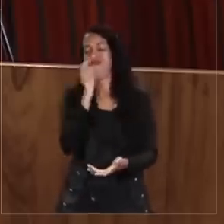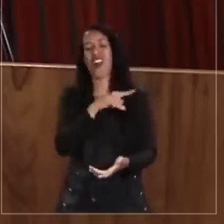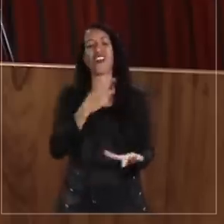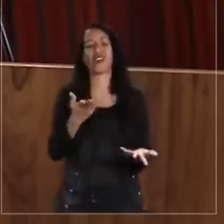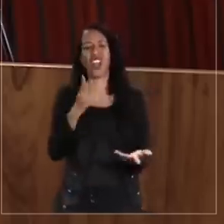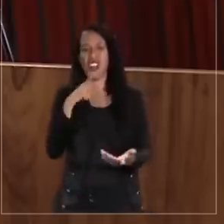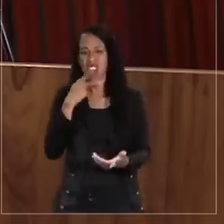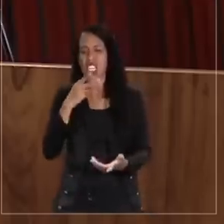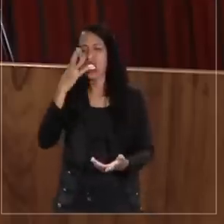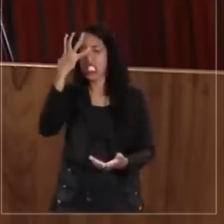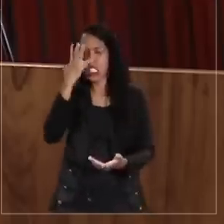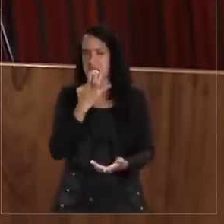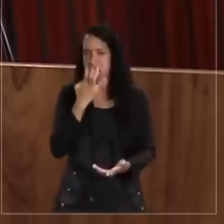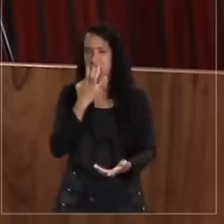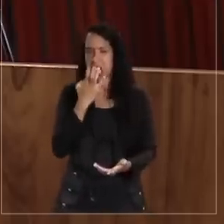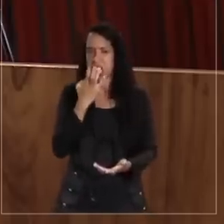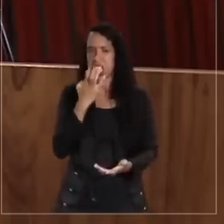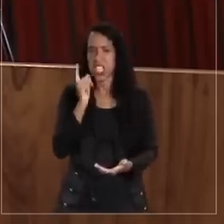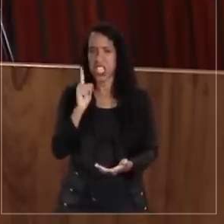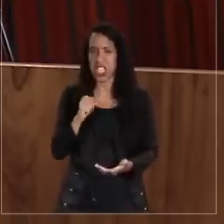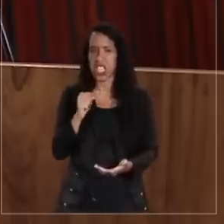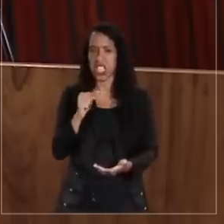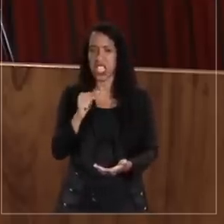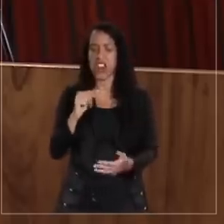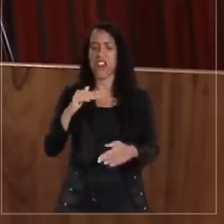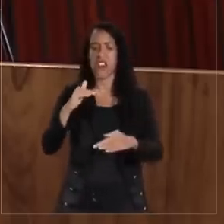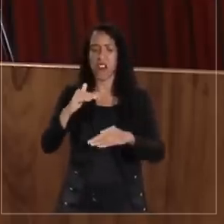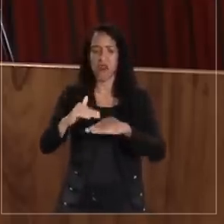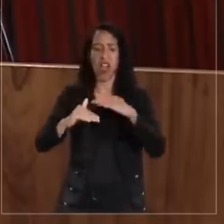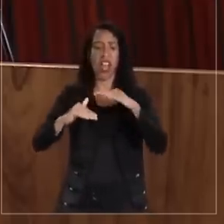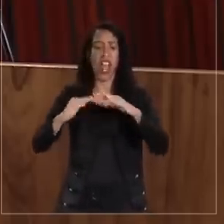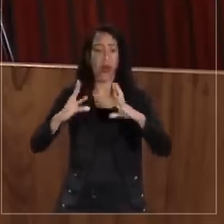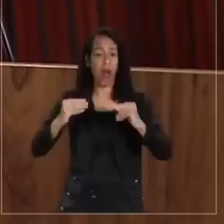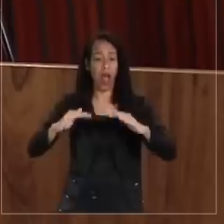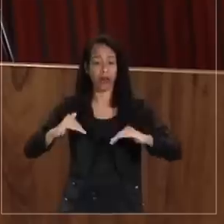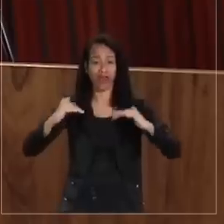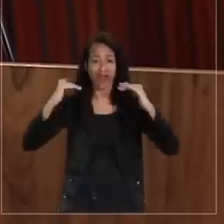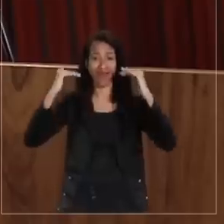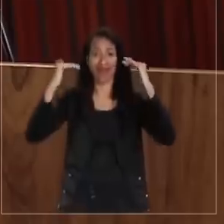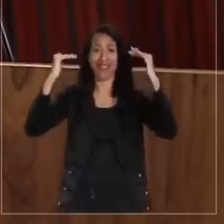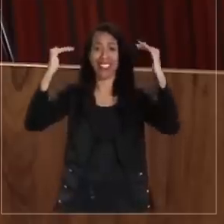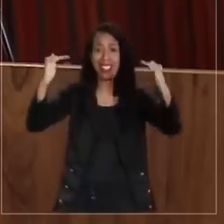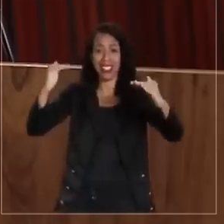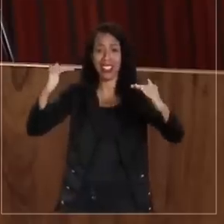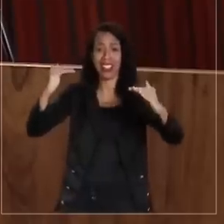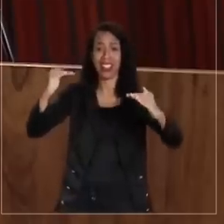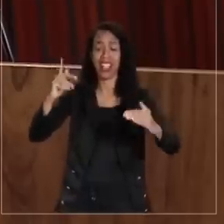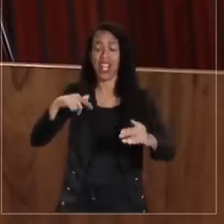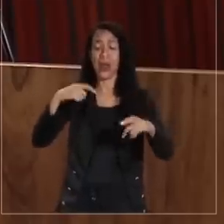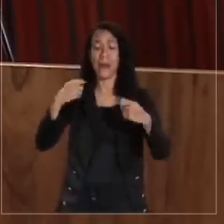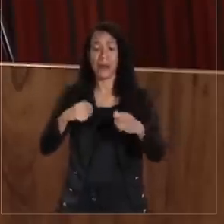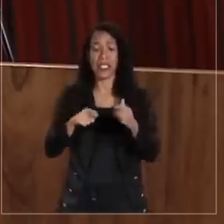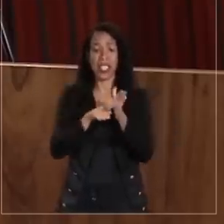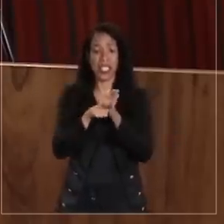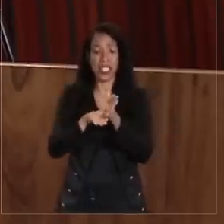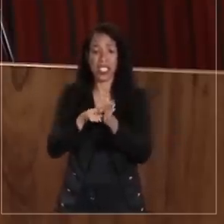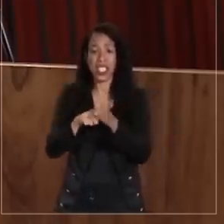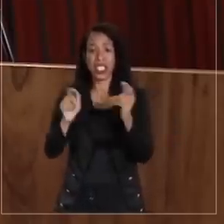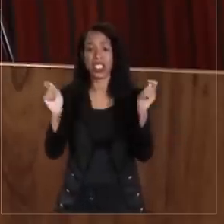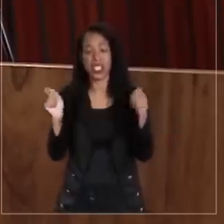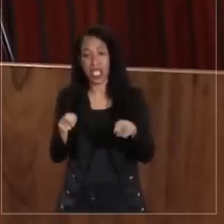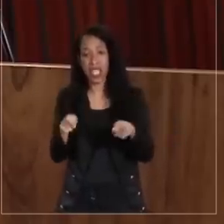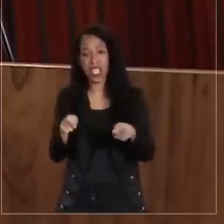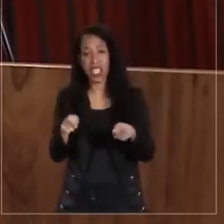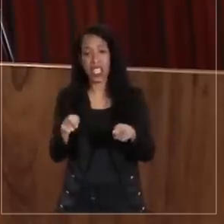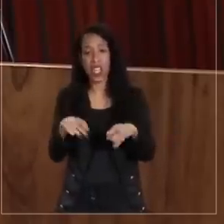a gravidade disso vai para além daquele momento, mas eu estou examinando neste momento o que poderia